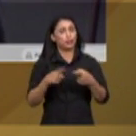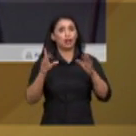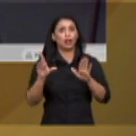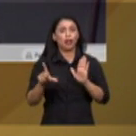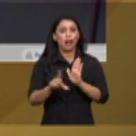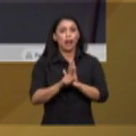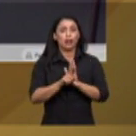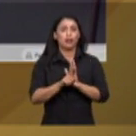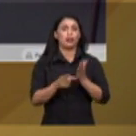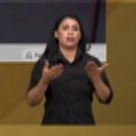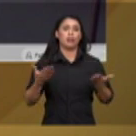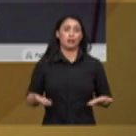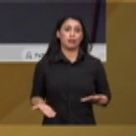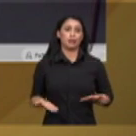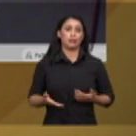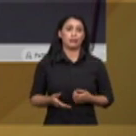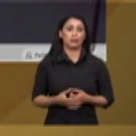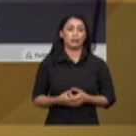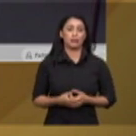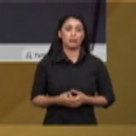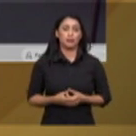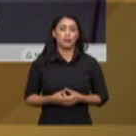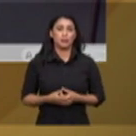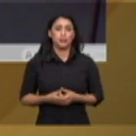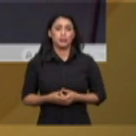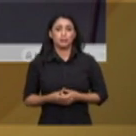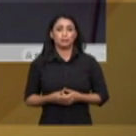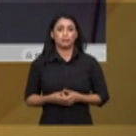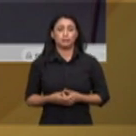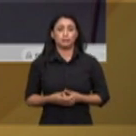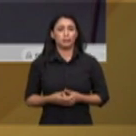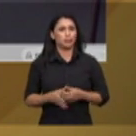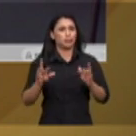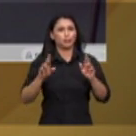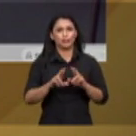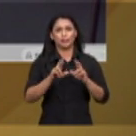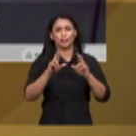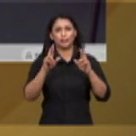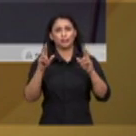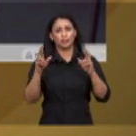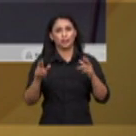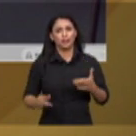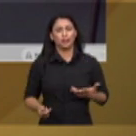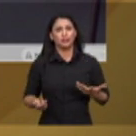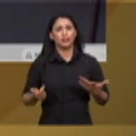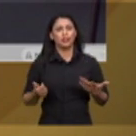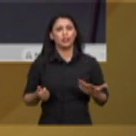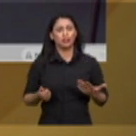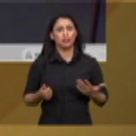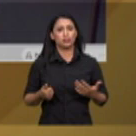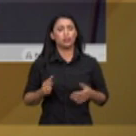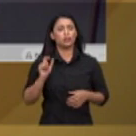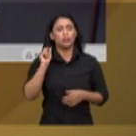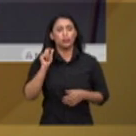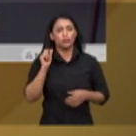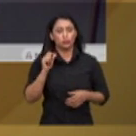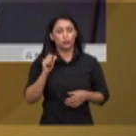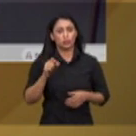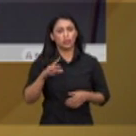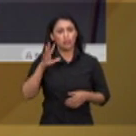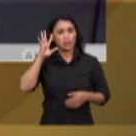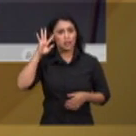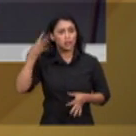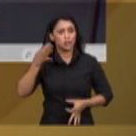em total dissonância com a jurisprudência pacífica do Supremo Tribunal Federal,